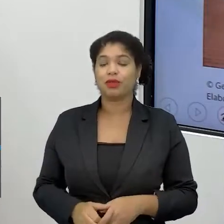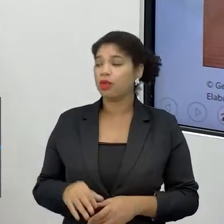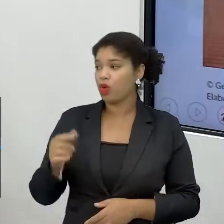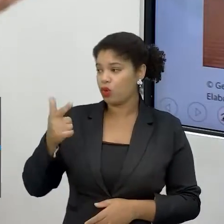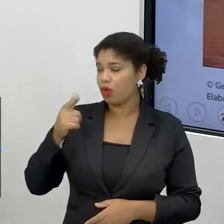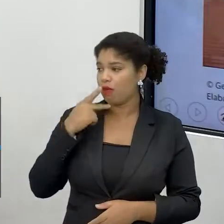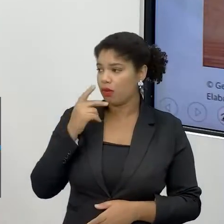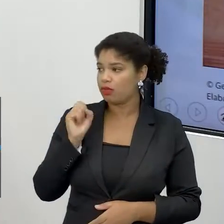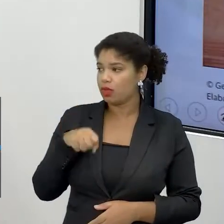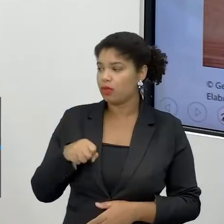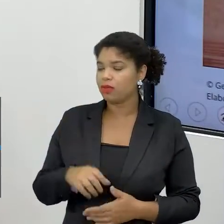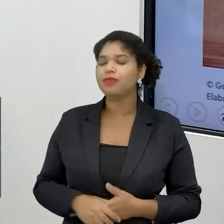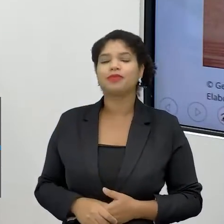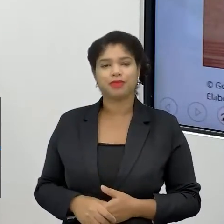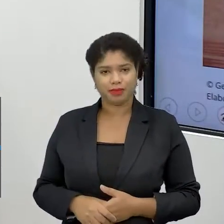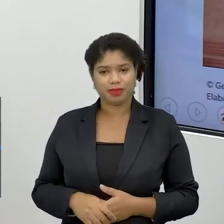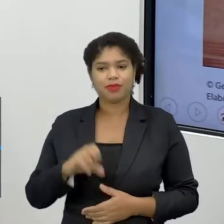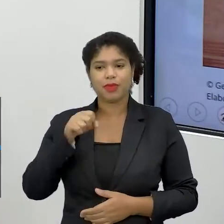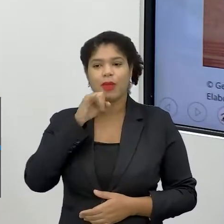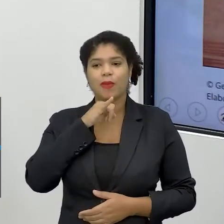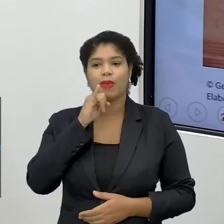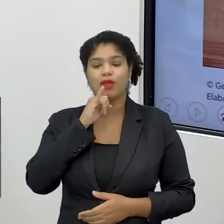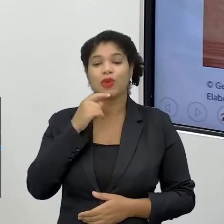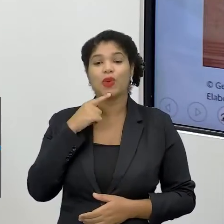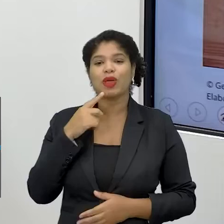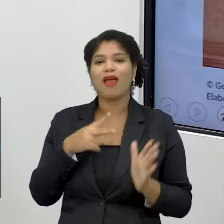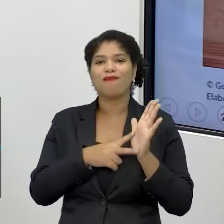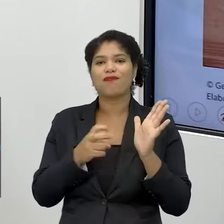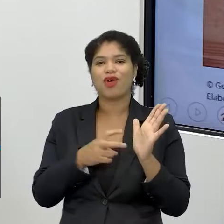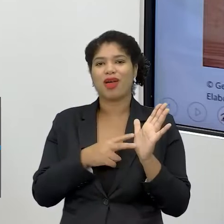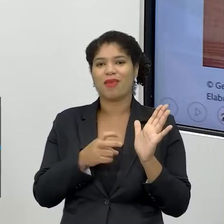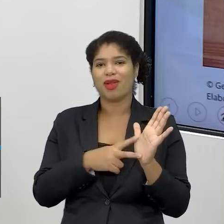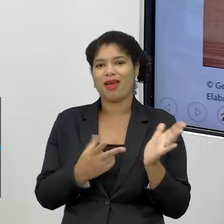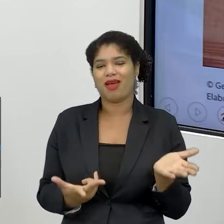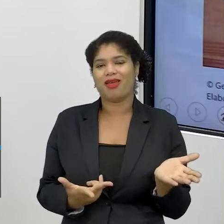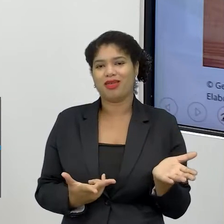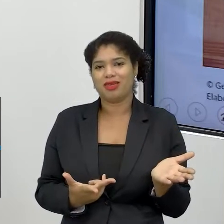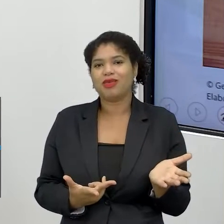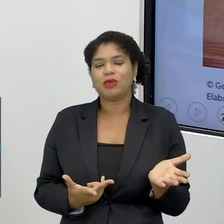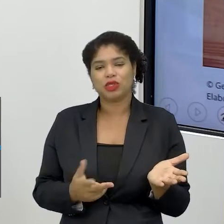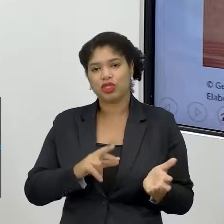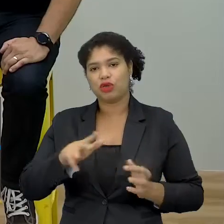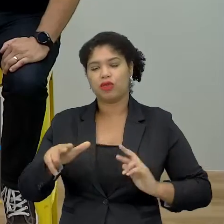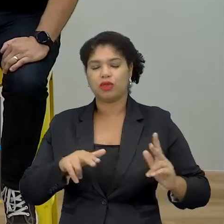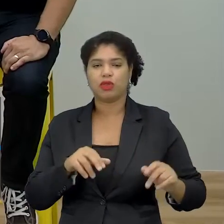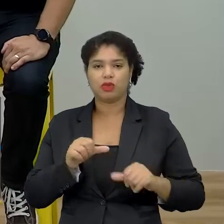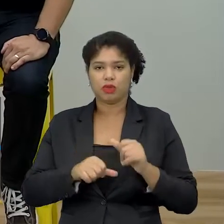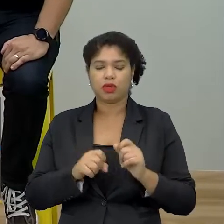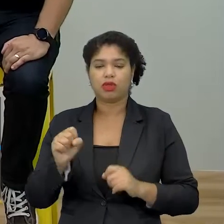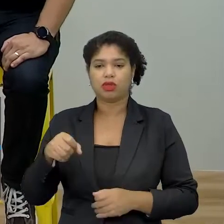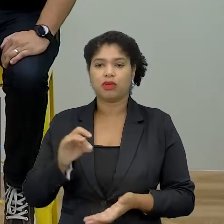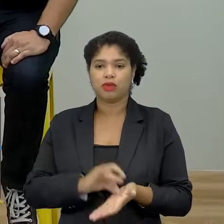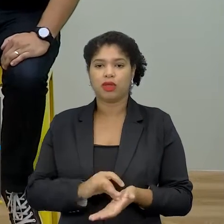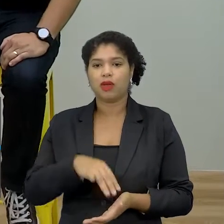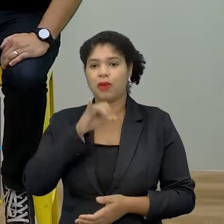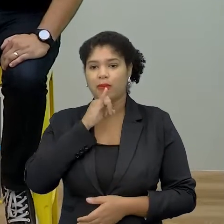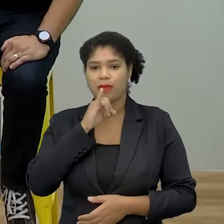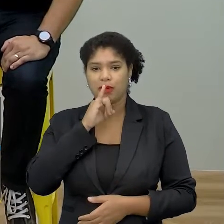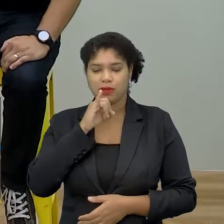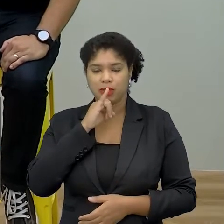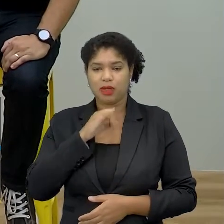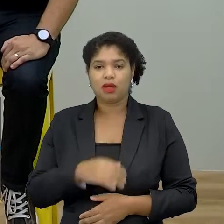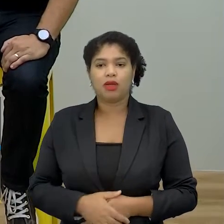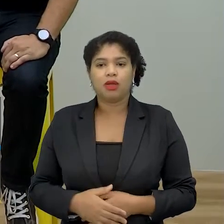coisa? Interrompendo? Tudo que você quiser. Inclusive vocabulário para classificar algumas coisas. Por exemplo, quando a